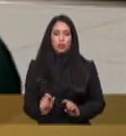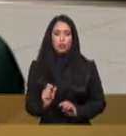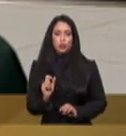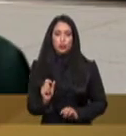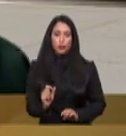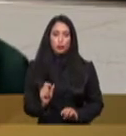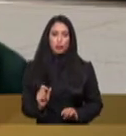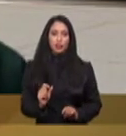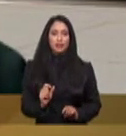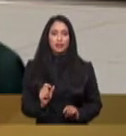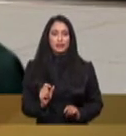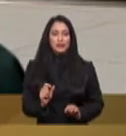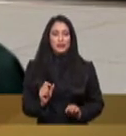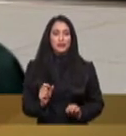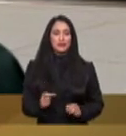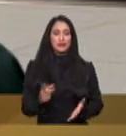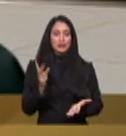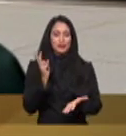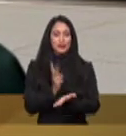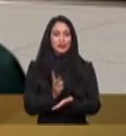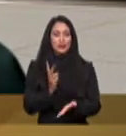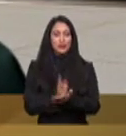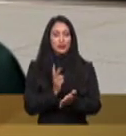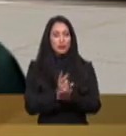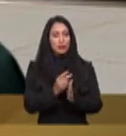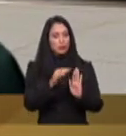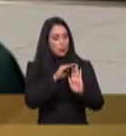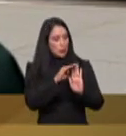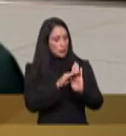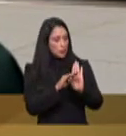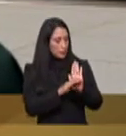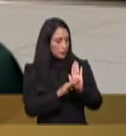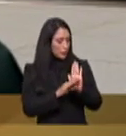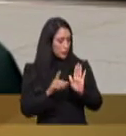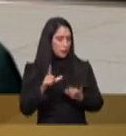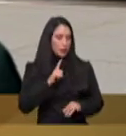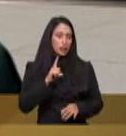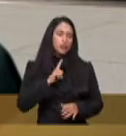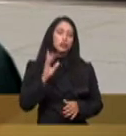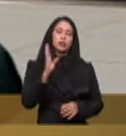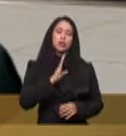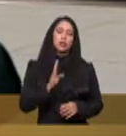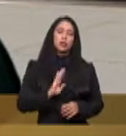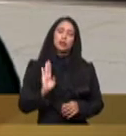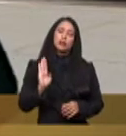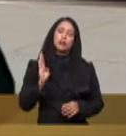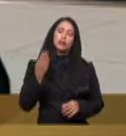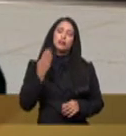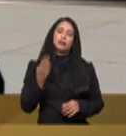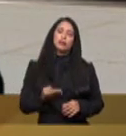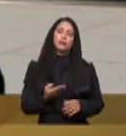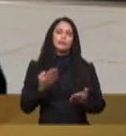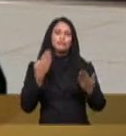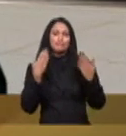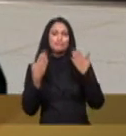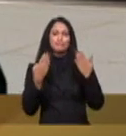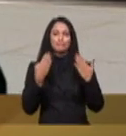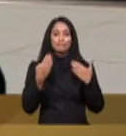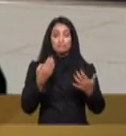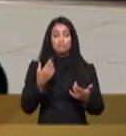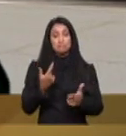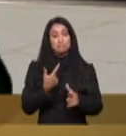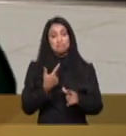simples. Porque o mesmo roteiro vem sendo tentado no Brasil para lançar falsas suspeitas e criar problemas